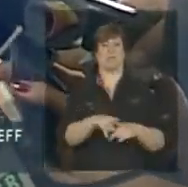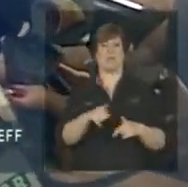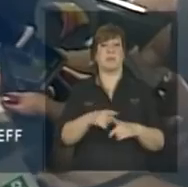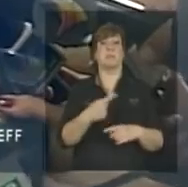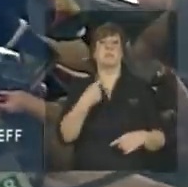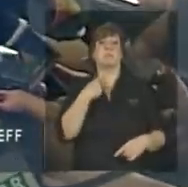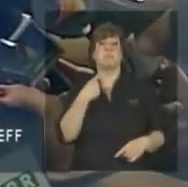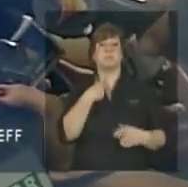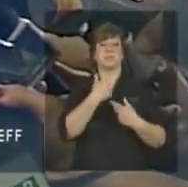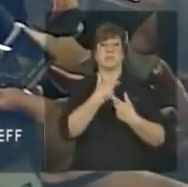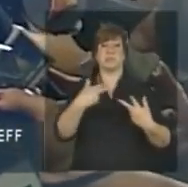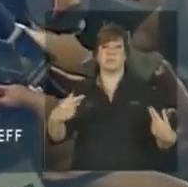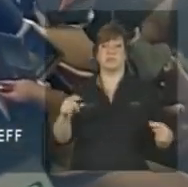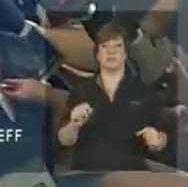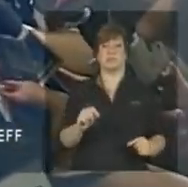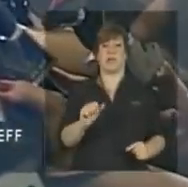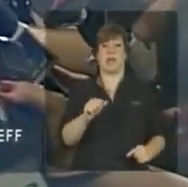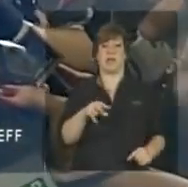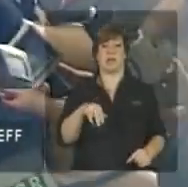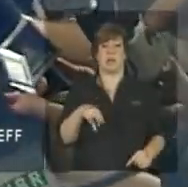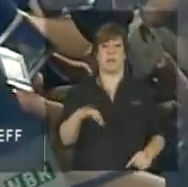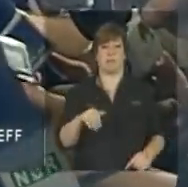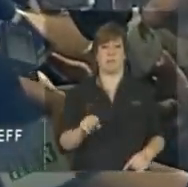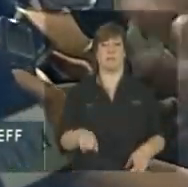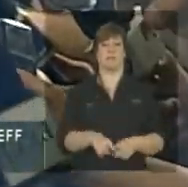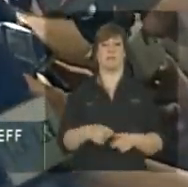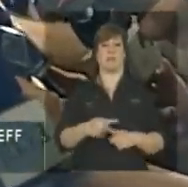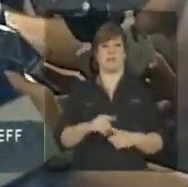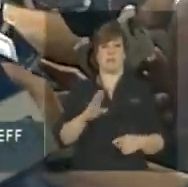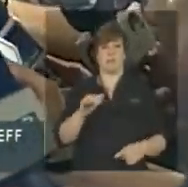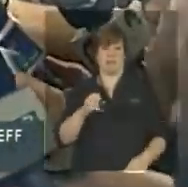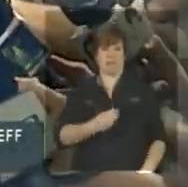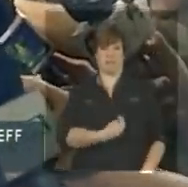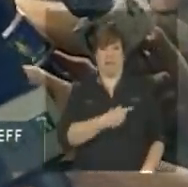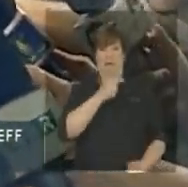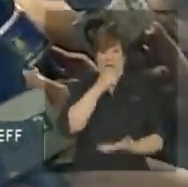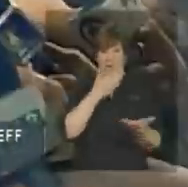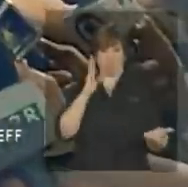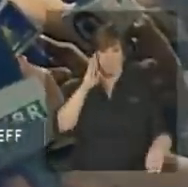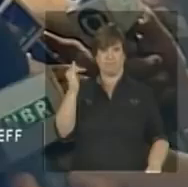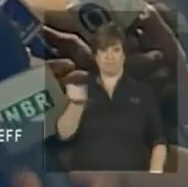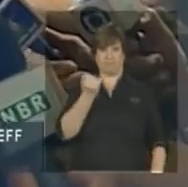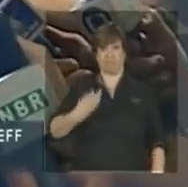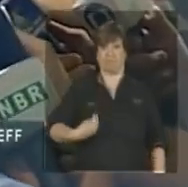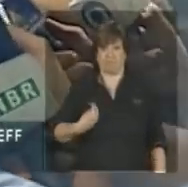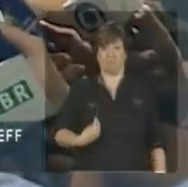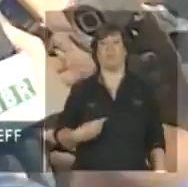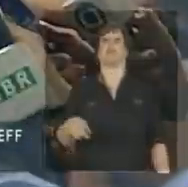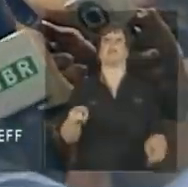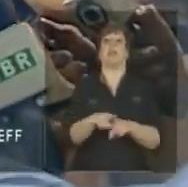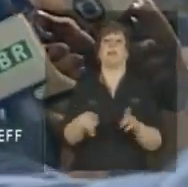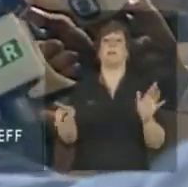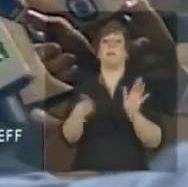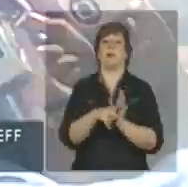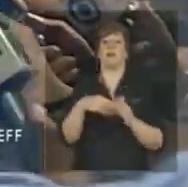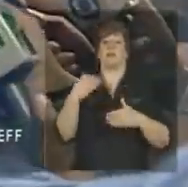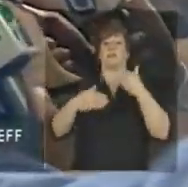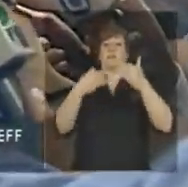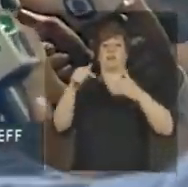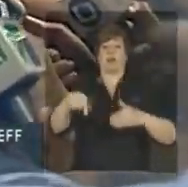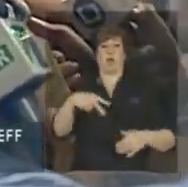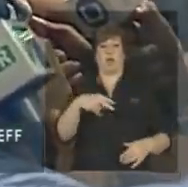animais, enfim, para garantir a base da vida, que é a água, mas também para o próprio desenvolvimento do Nordeste.